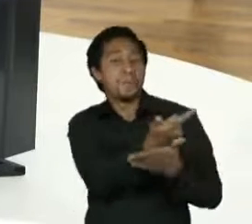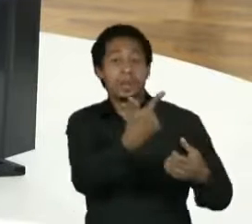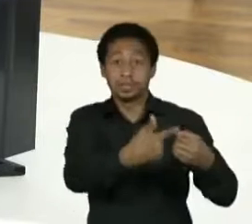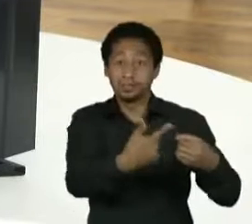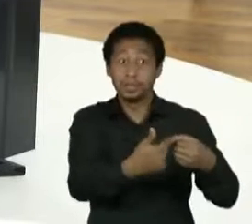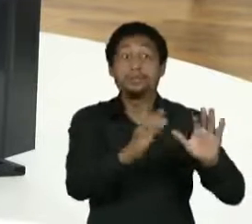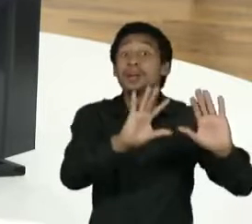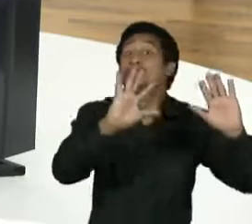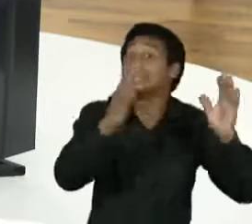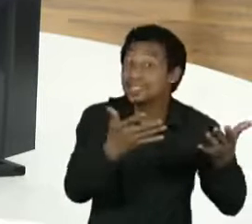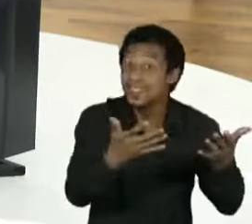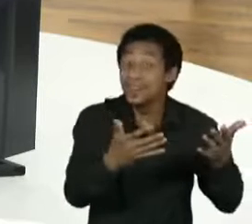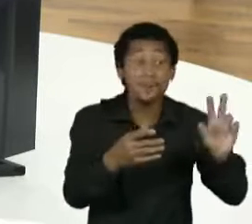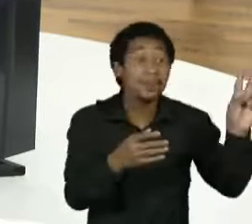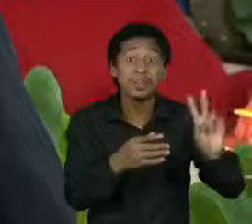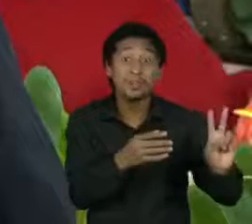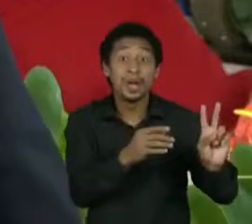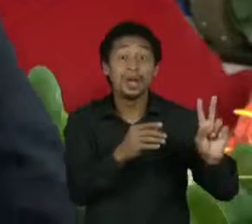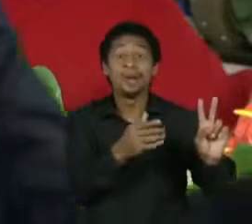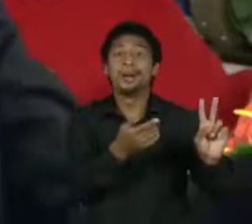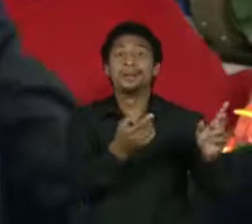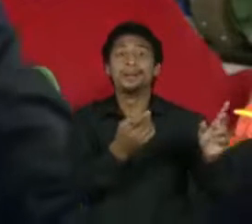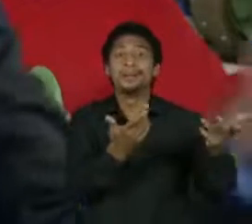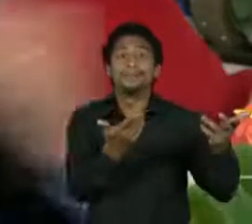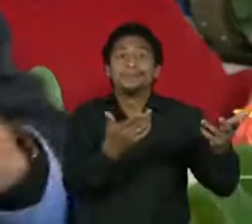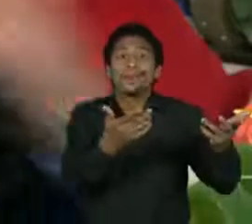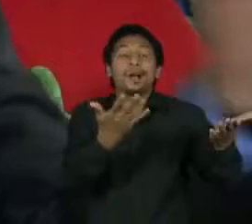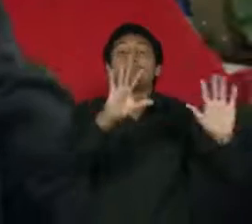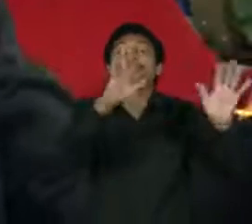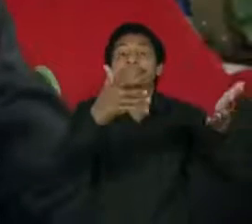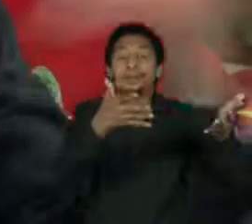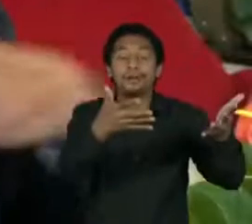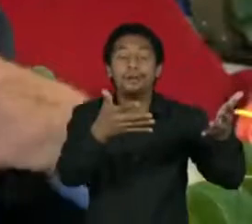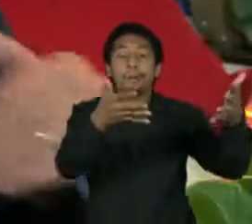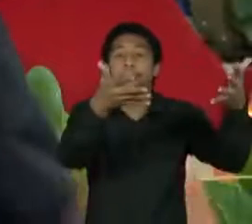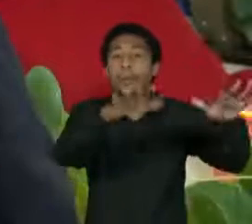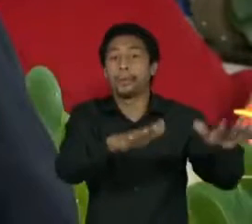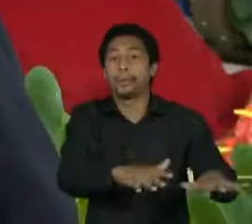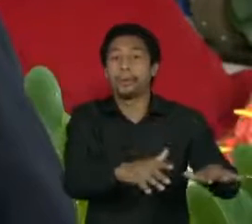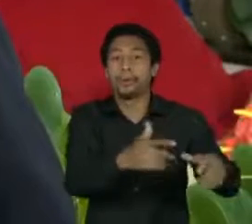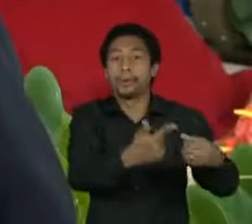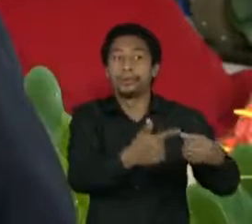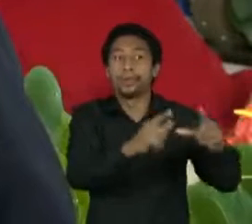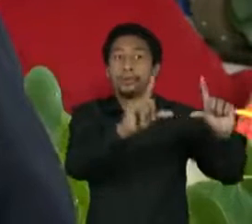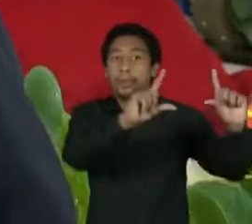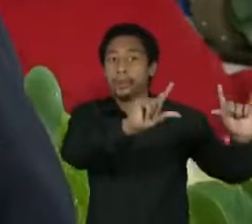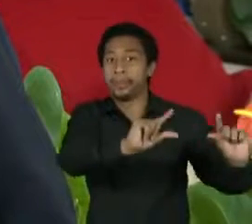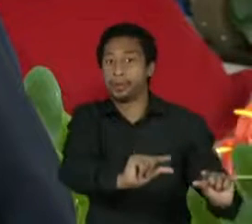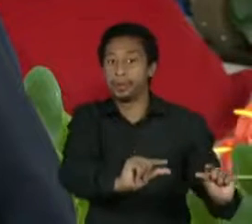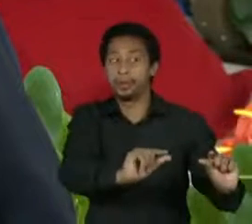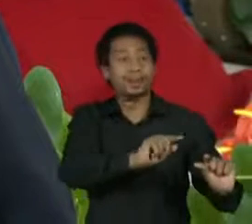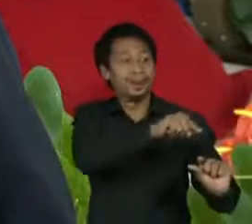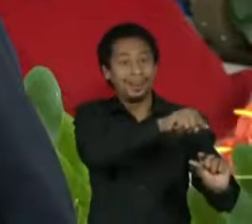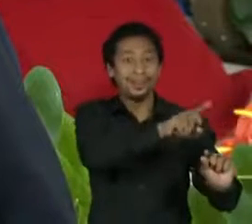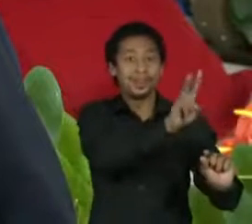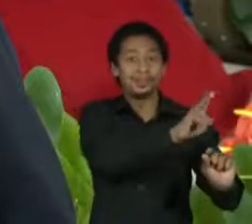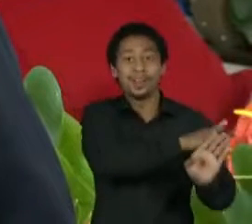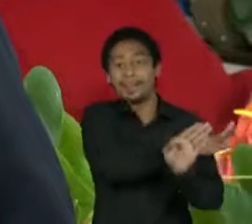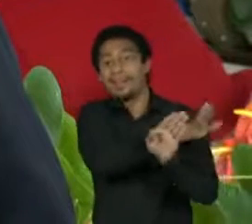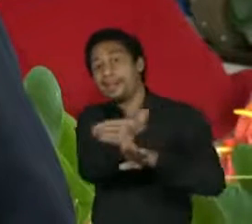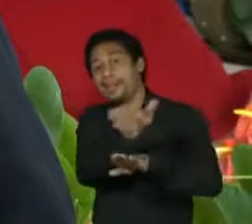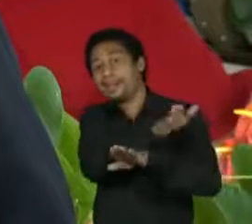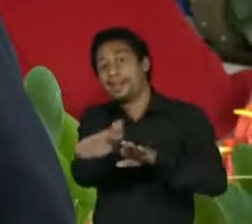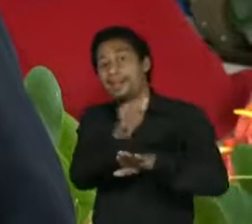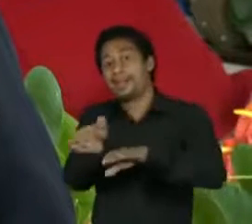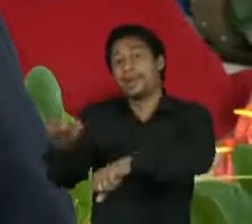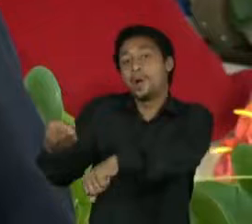generosidade toda, eles quebraram. Então, os venezuelanos estavam vindo se abastecer em Roraima, porque no